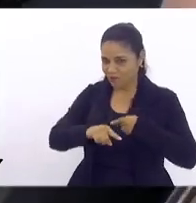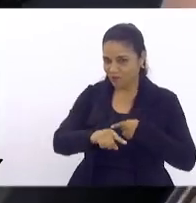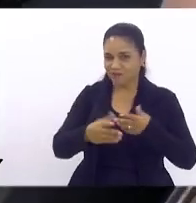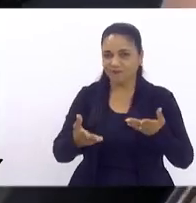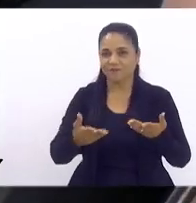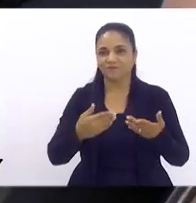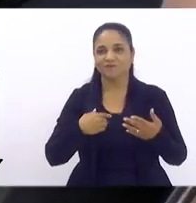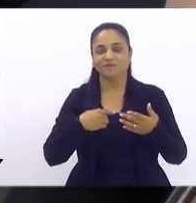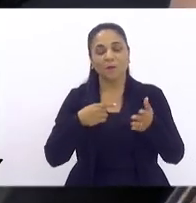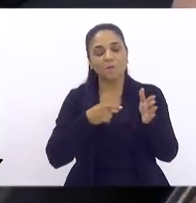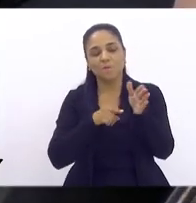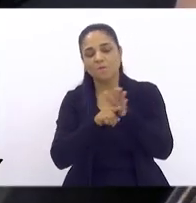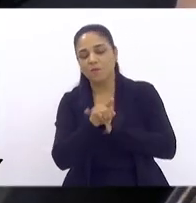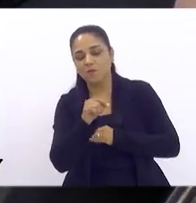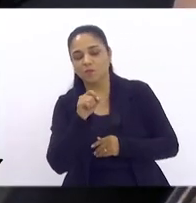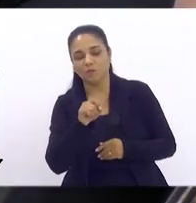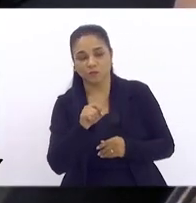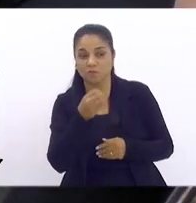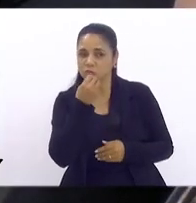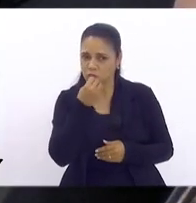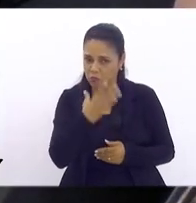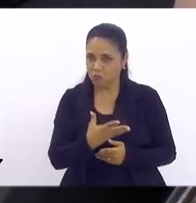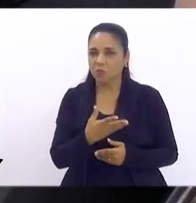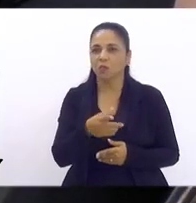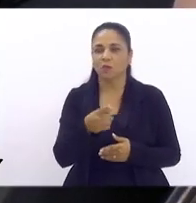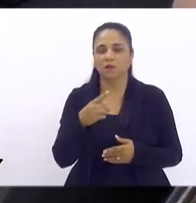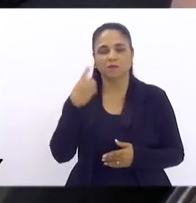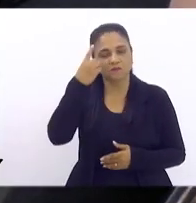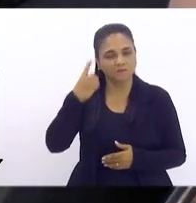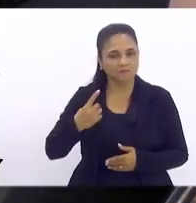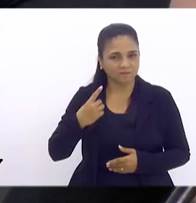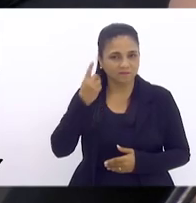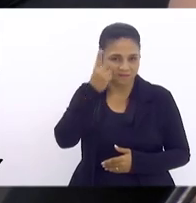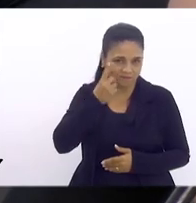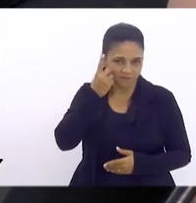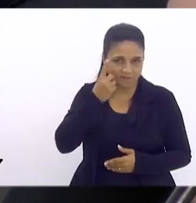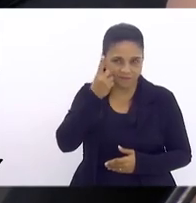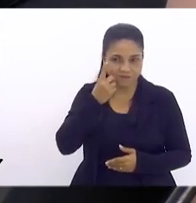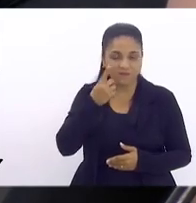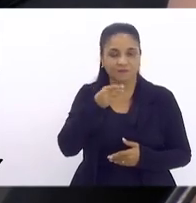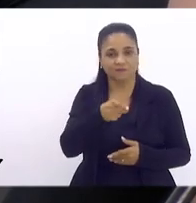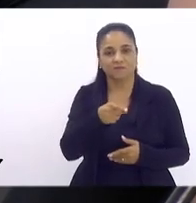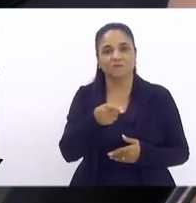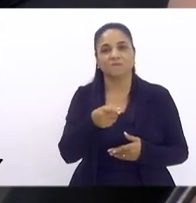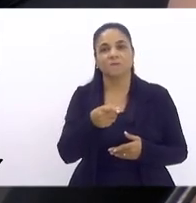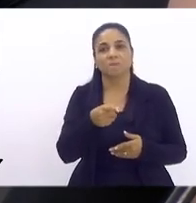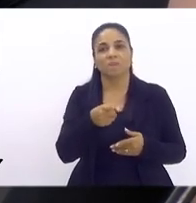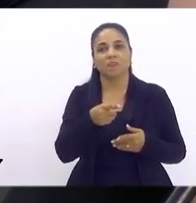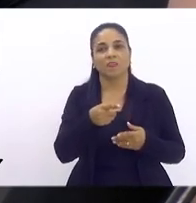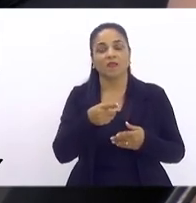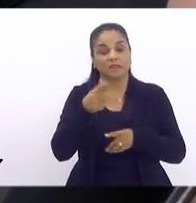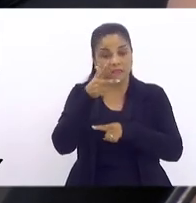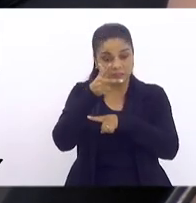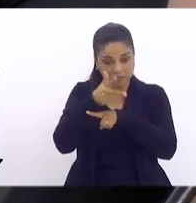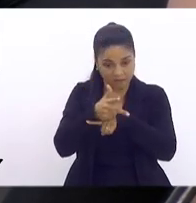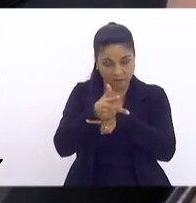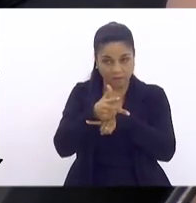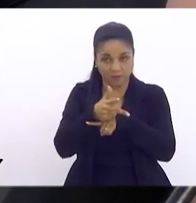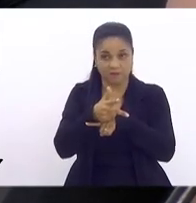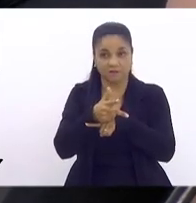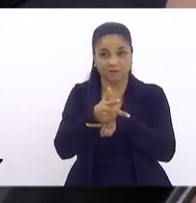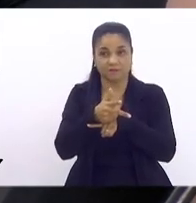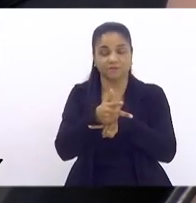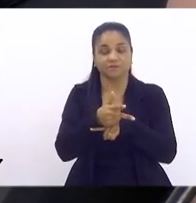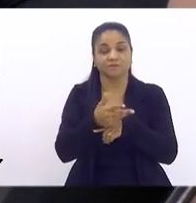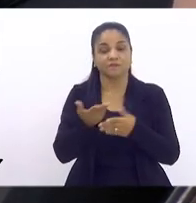falou que não tinha uma pergunta mas foi muito oportuno o que vossa excelência trouxe quando falou das câmeras porque essa